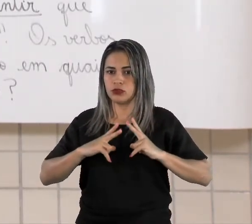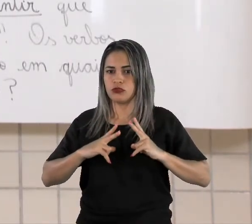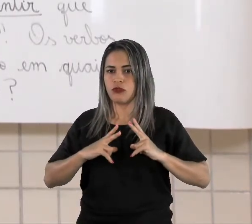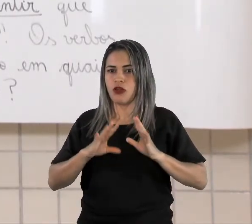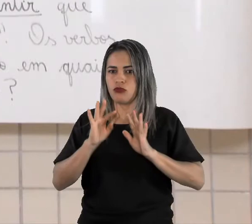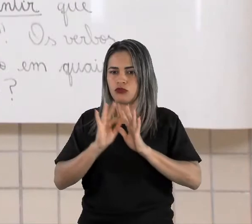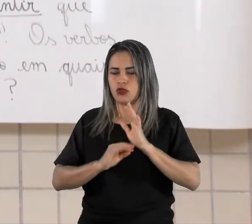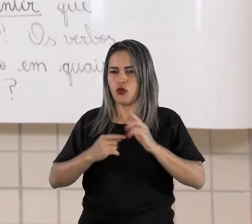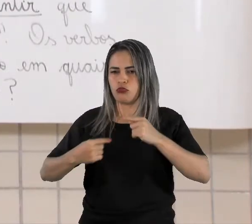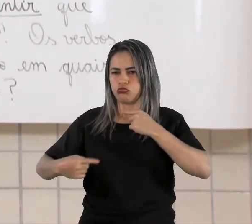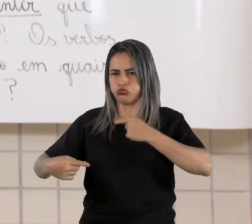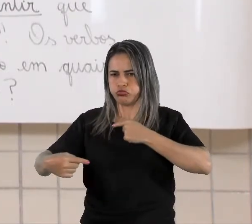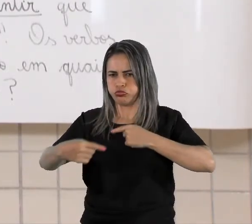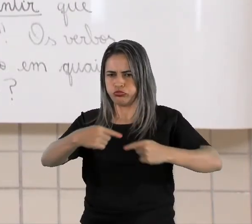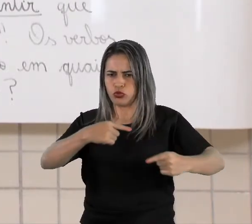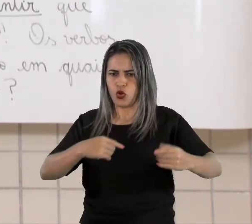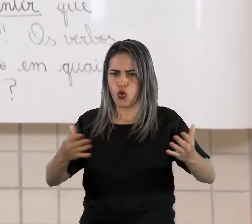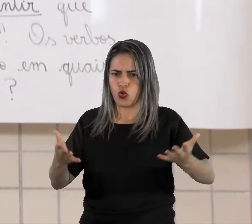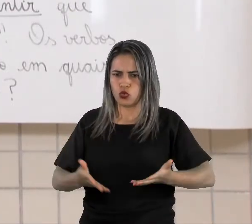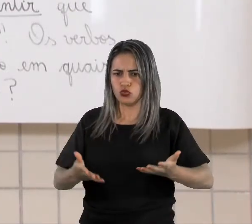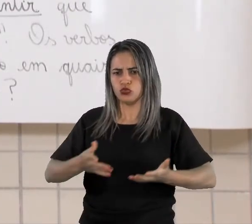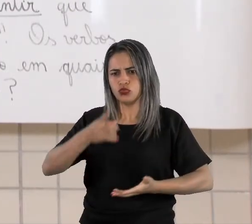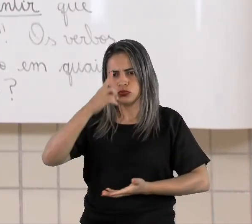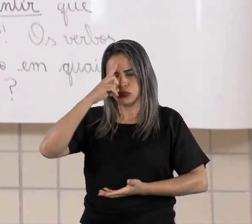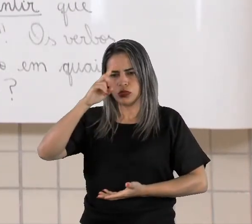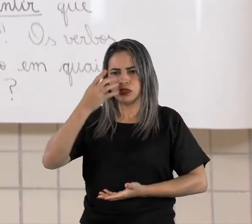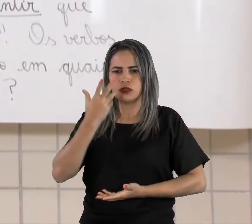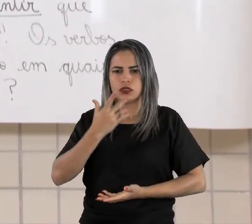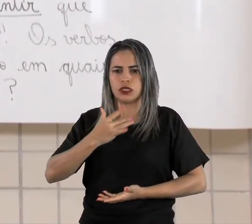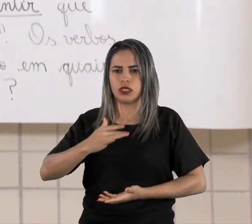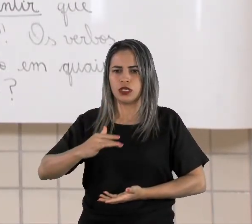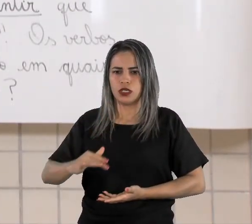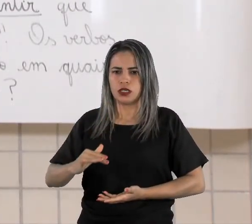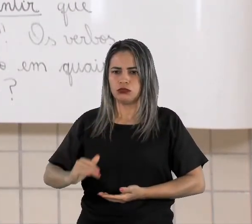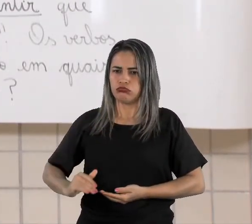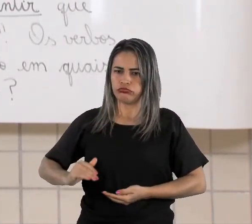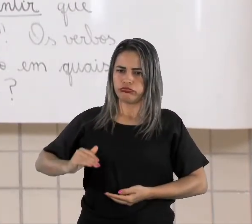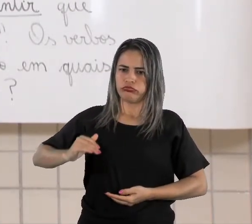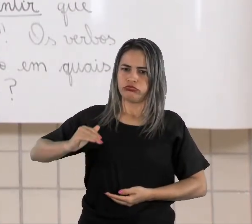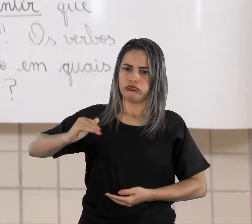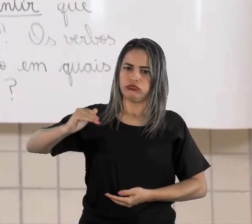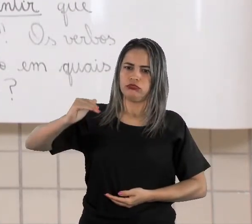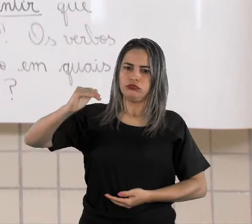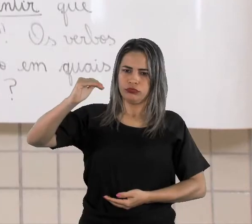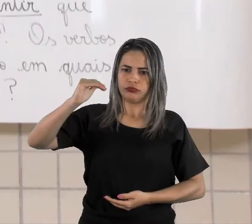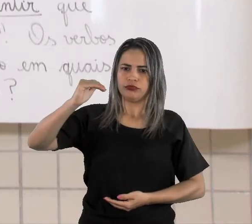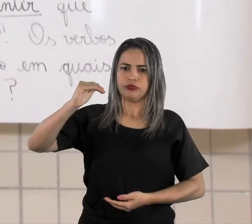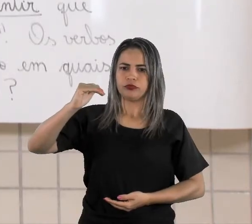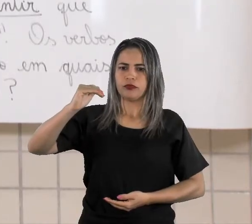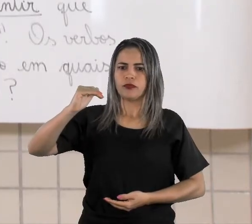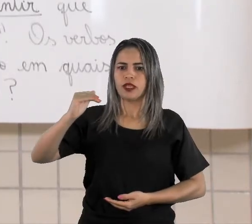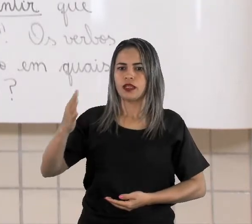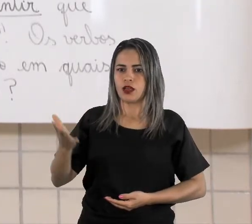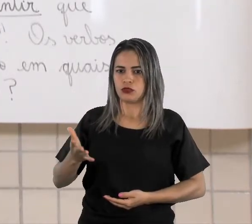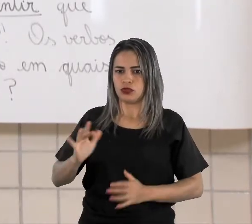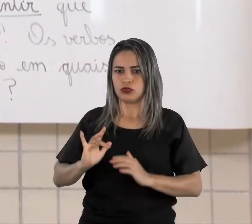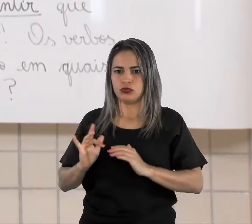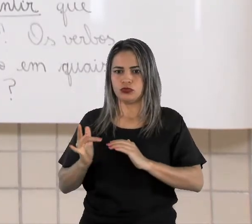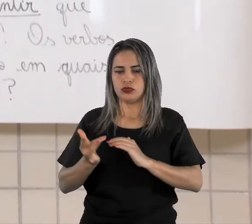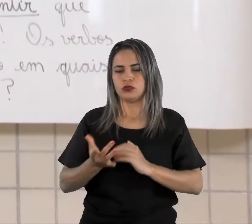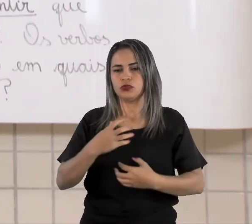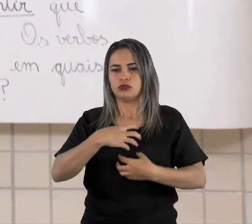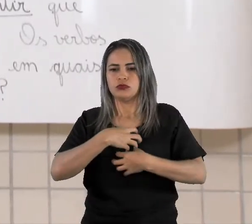tópico polêmico hoje em dia, e as crianças que estão crescendo na era digital